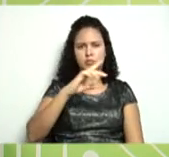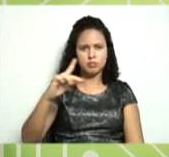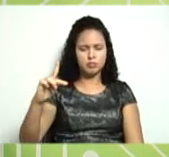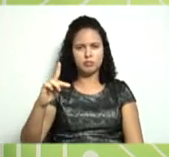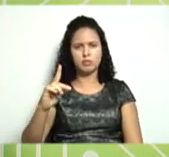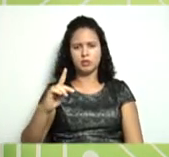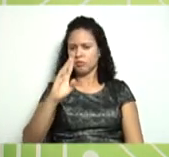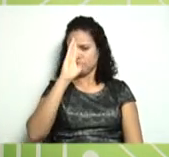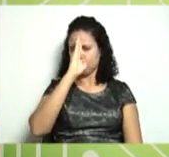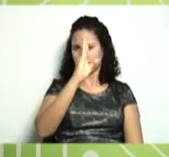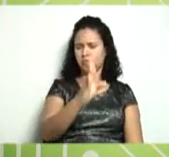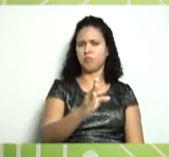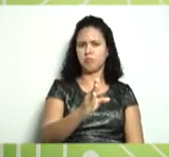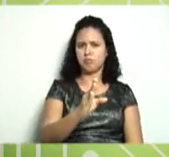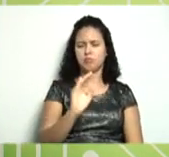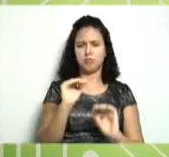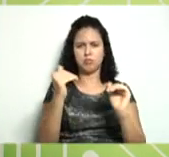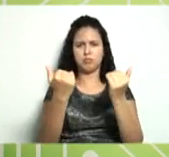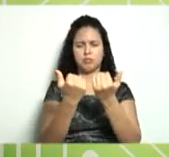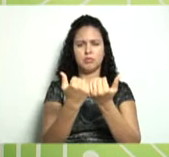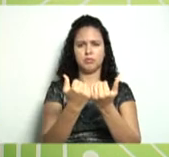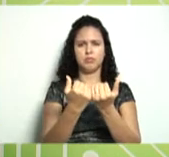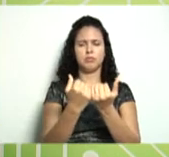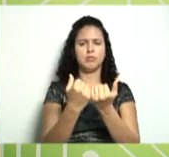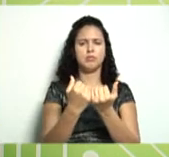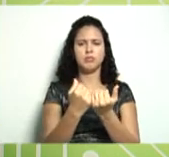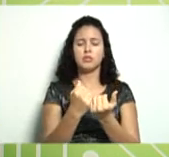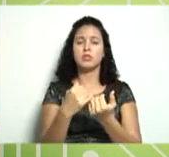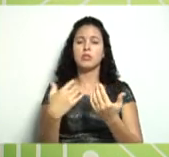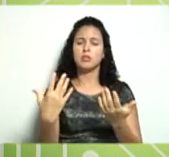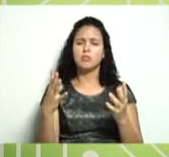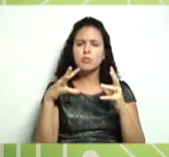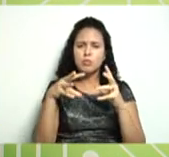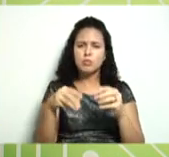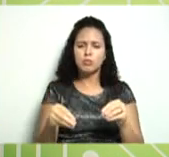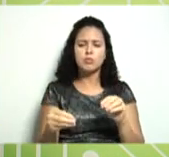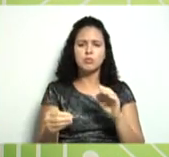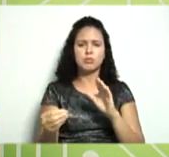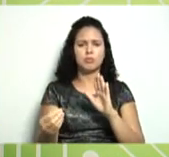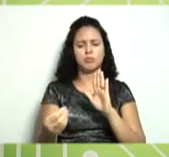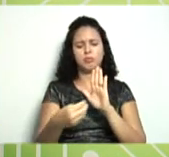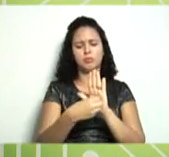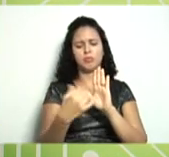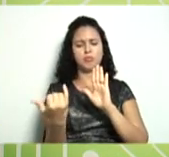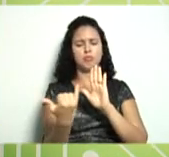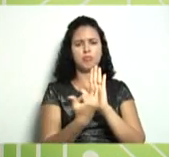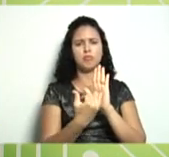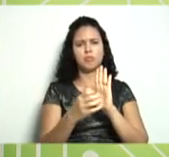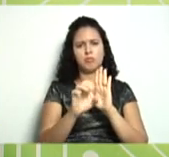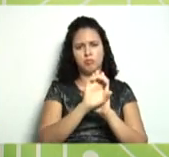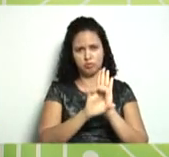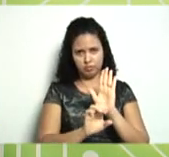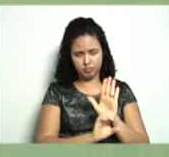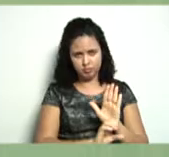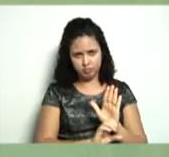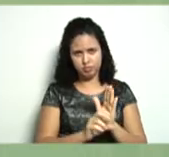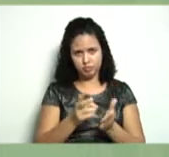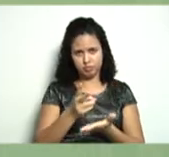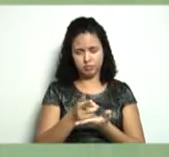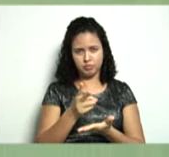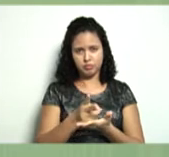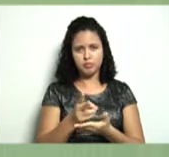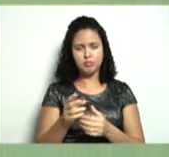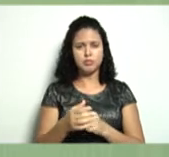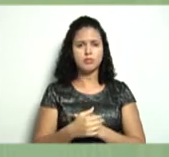senta à frente na hora das assembleias. Então, tudo isso vai estar sendo informado no estatuto. Dando prosseguimento,